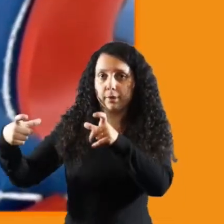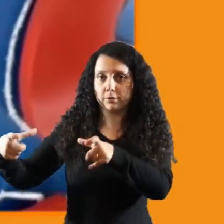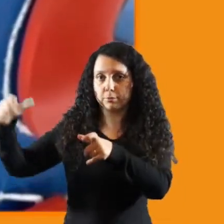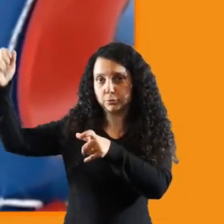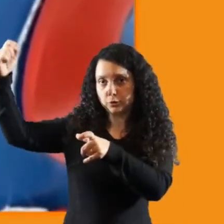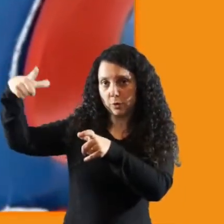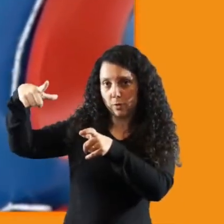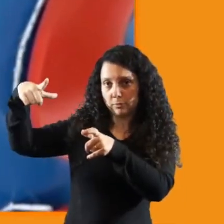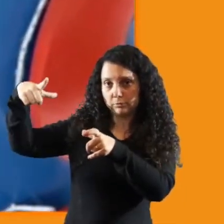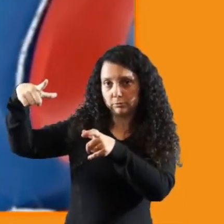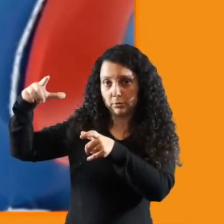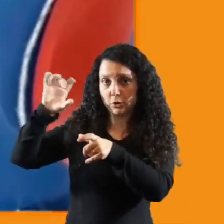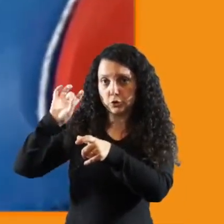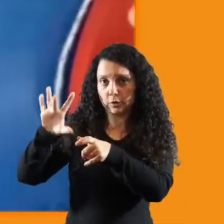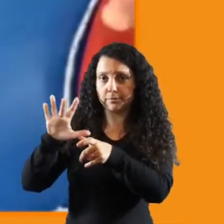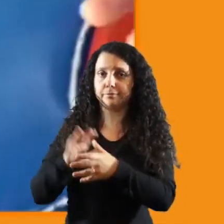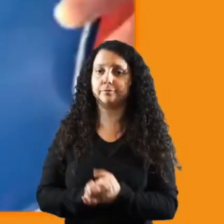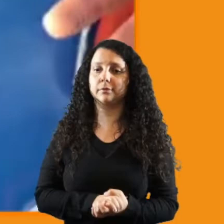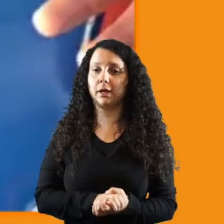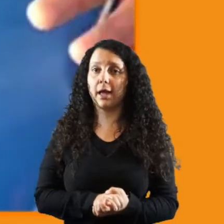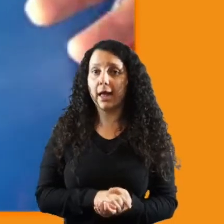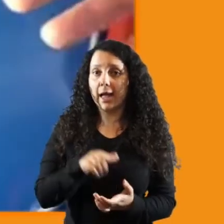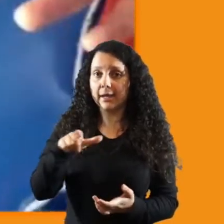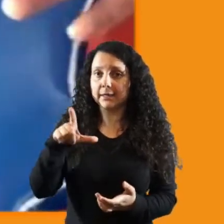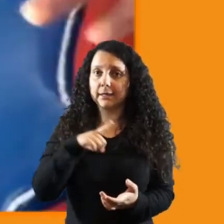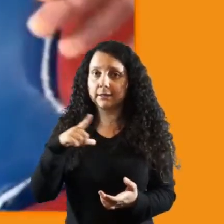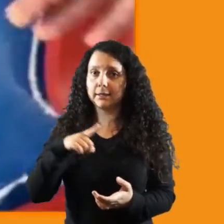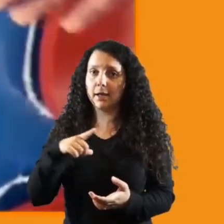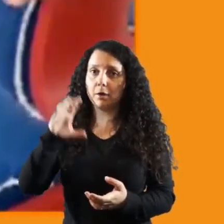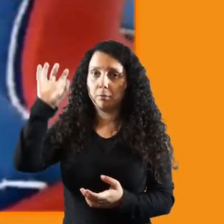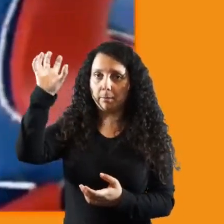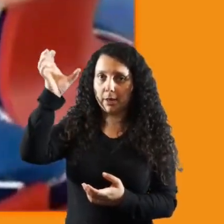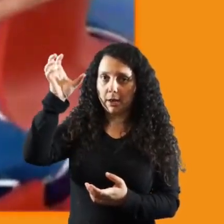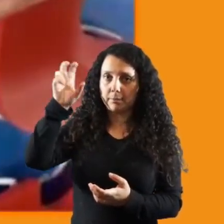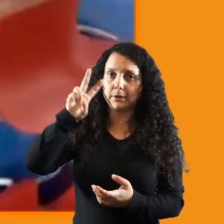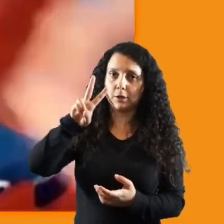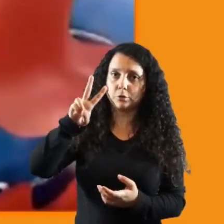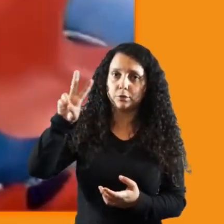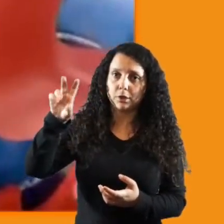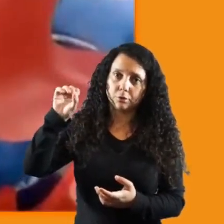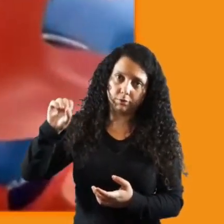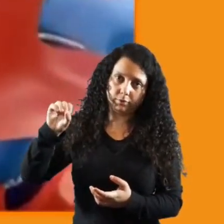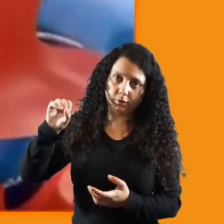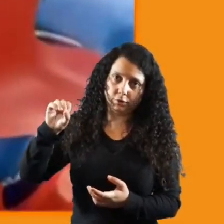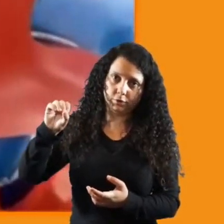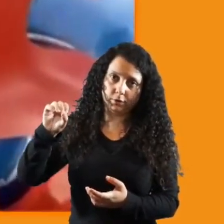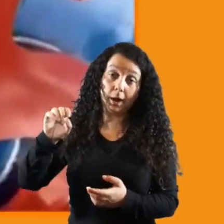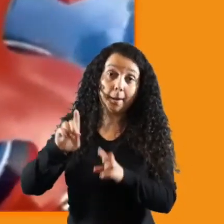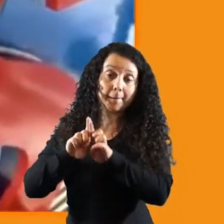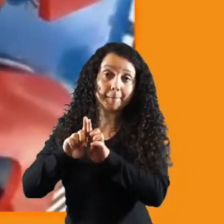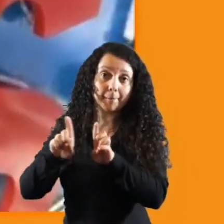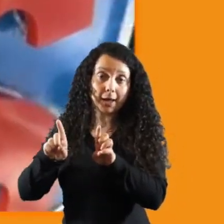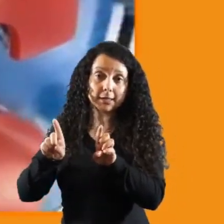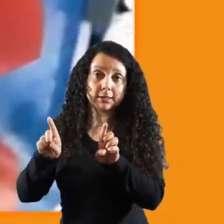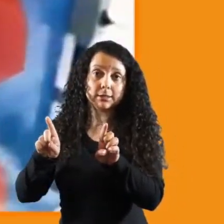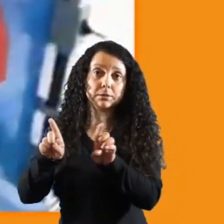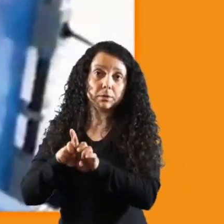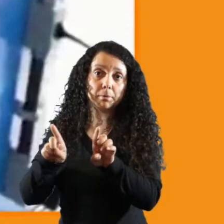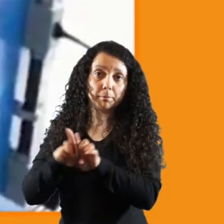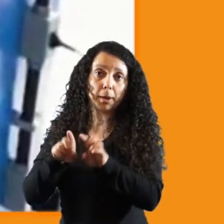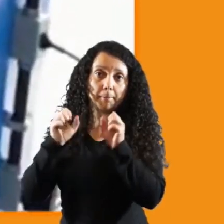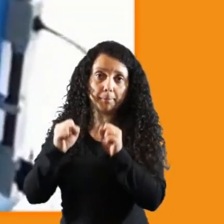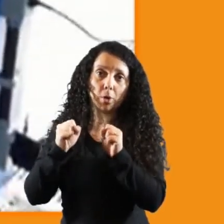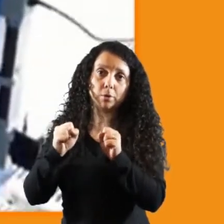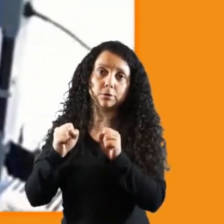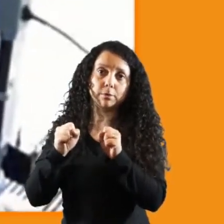exemplo de uma aplicação de uma lâmpada 220 volts. Então essa lâmpada é 220. Mas eu também posso pegar a tensão direta da bateria, que seria 12 volts